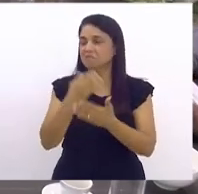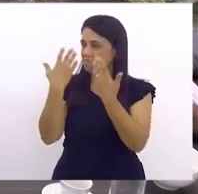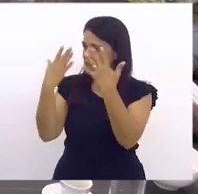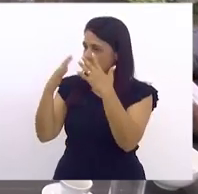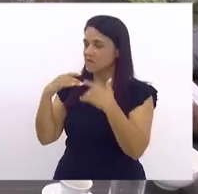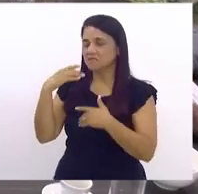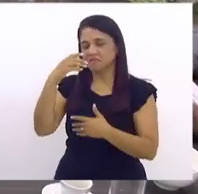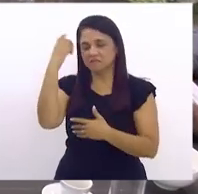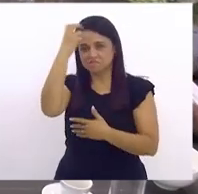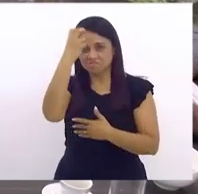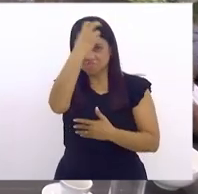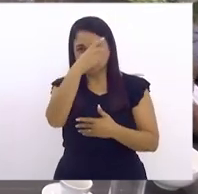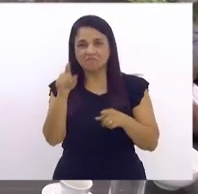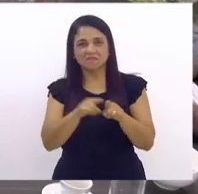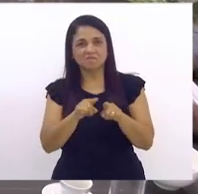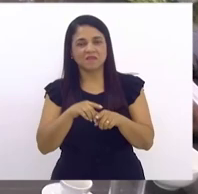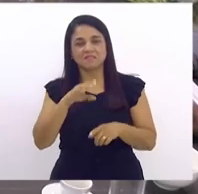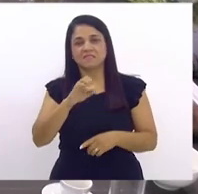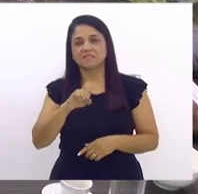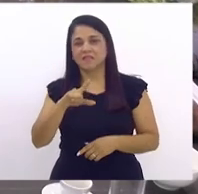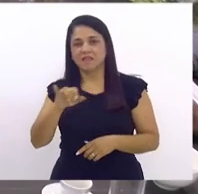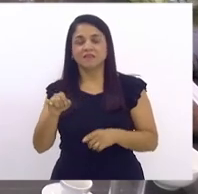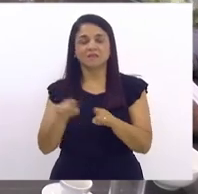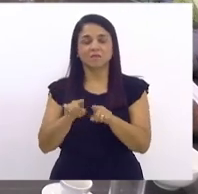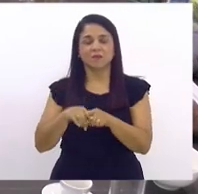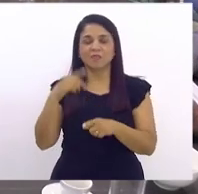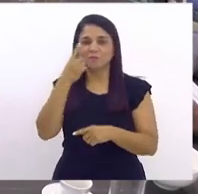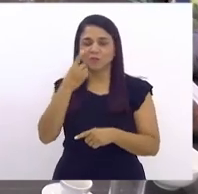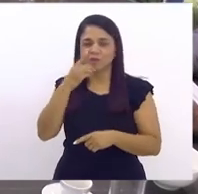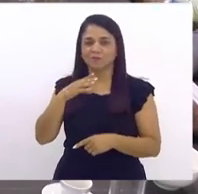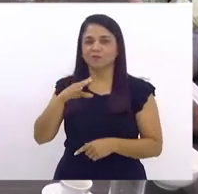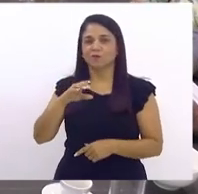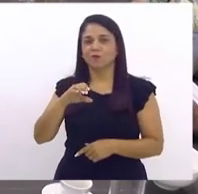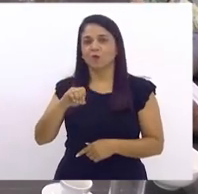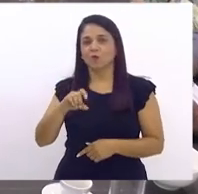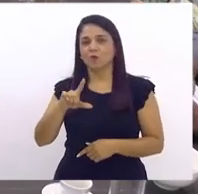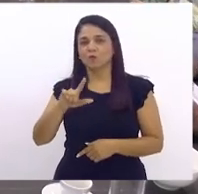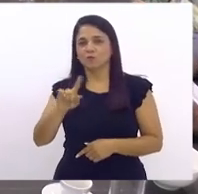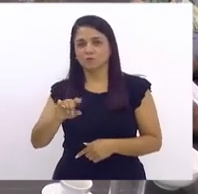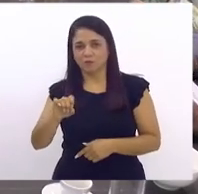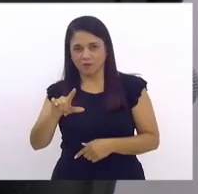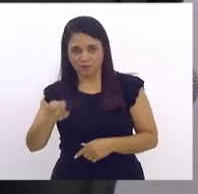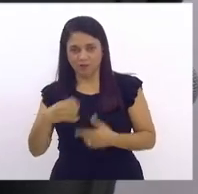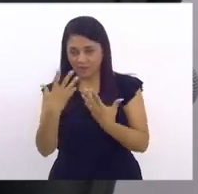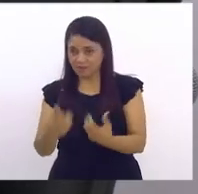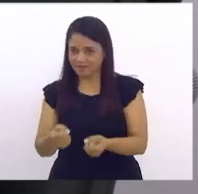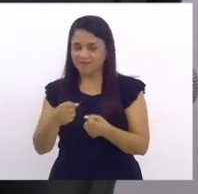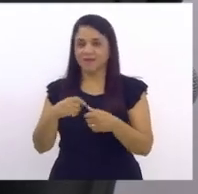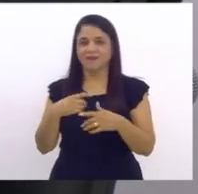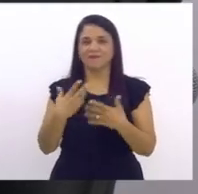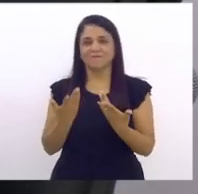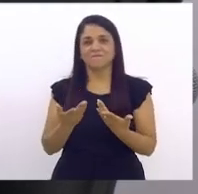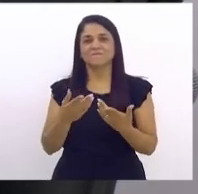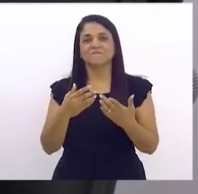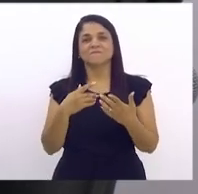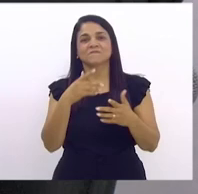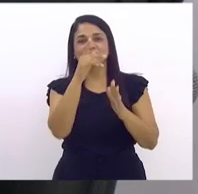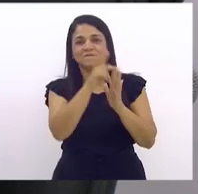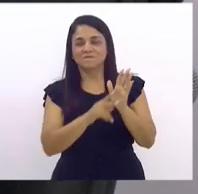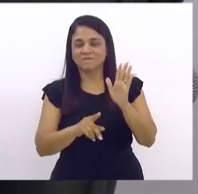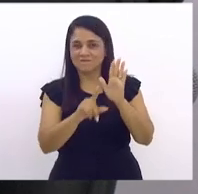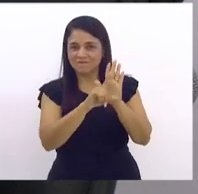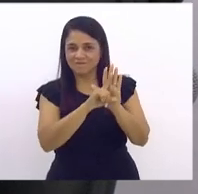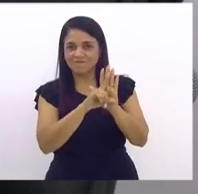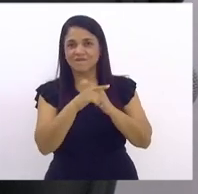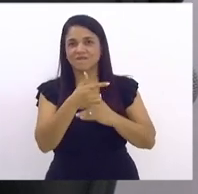deputada Célia e deputado Cozzolino por aceitar a incumbência. 16 da pauta. PL